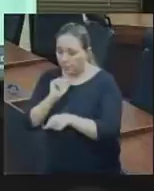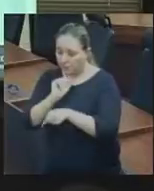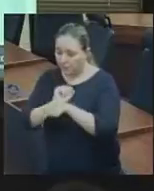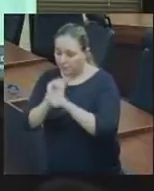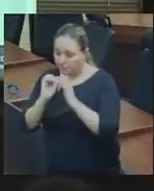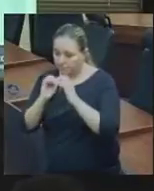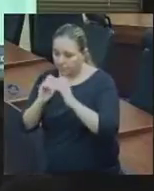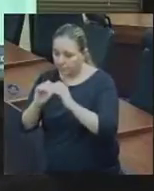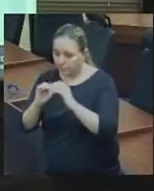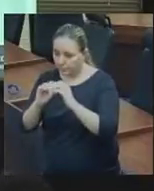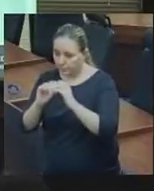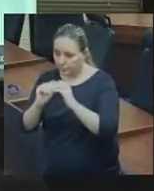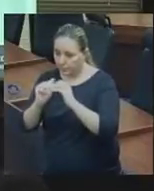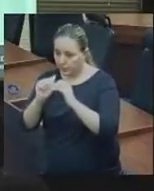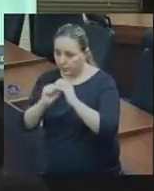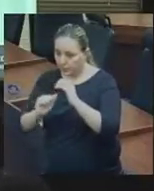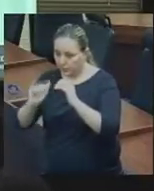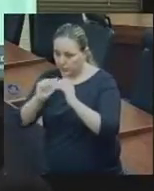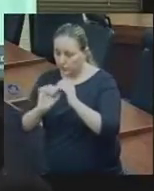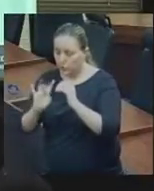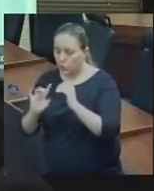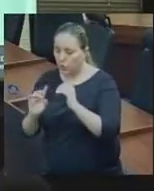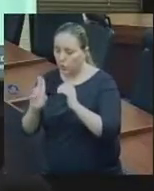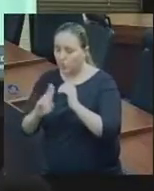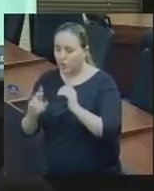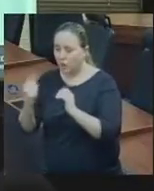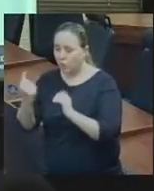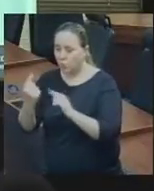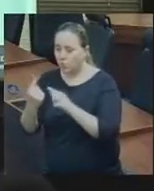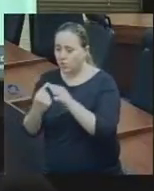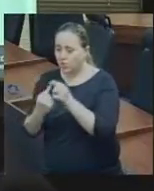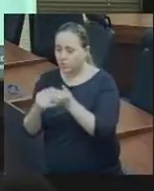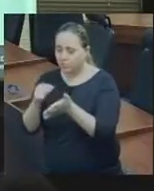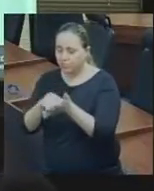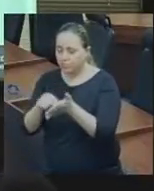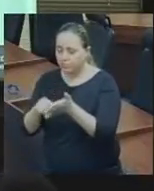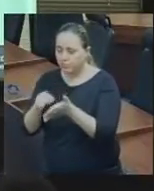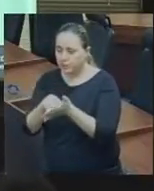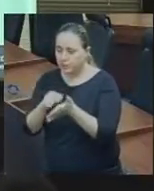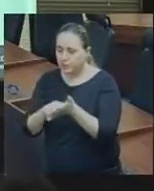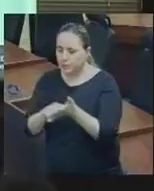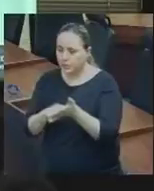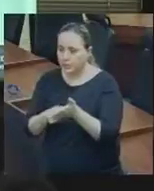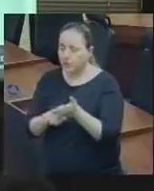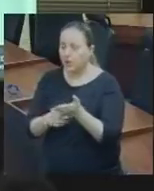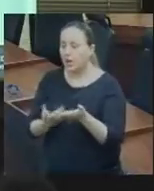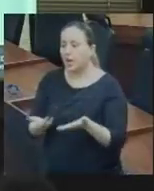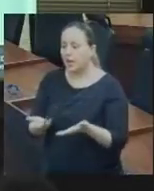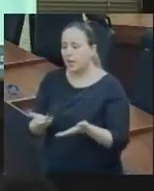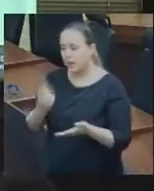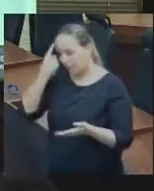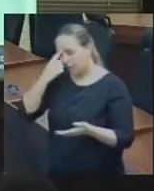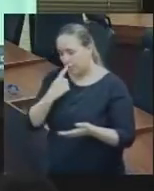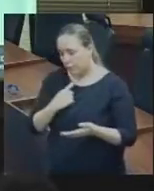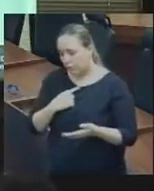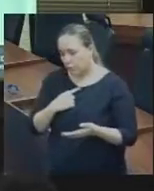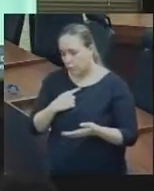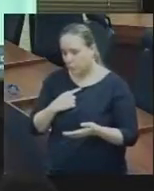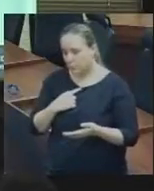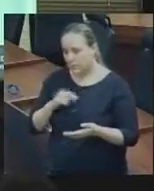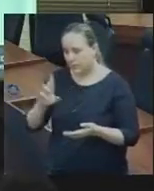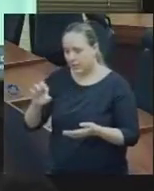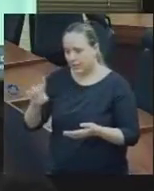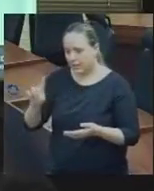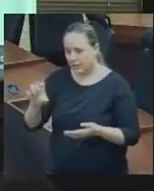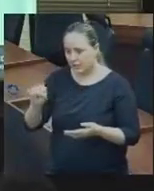motoras e que só utiliza um dedo para teclar atualiza seu perfil em uma rede social